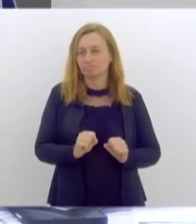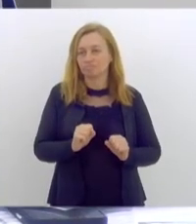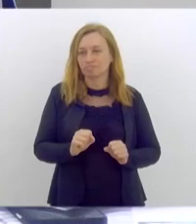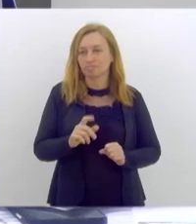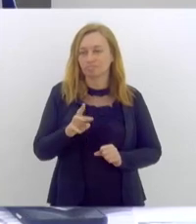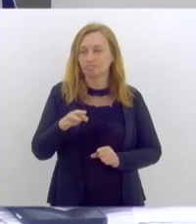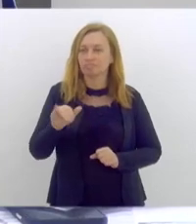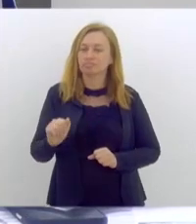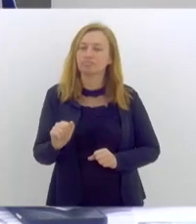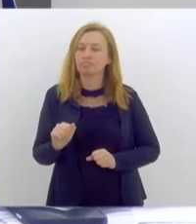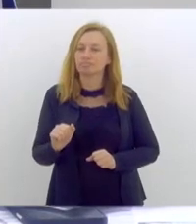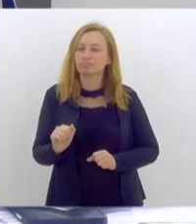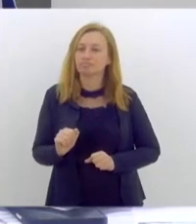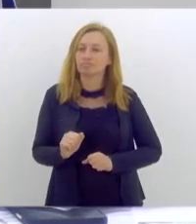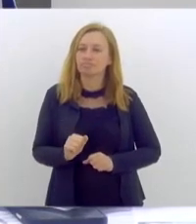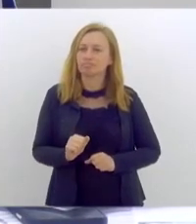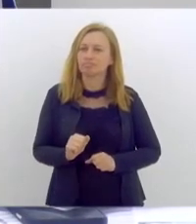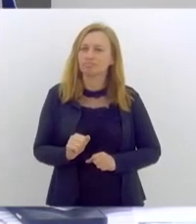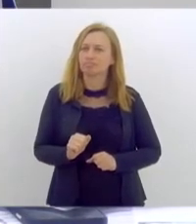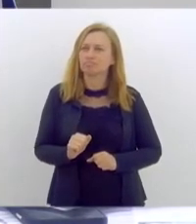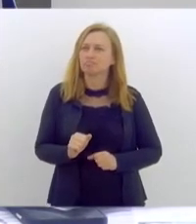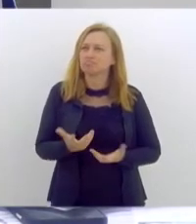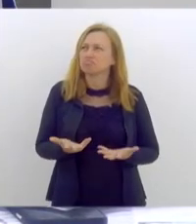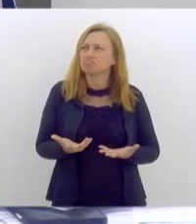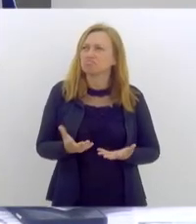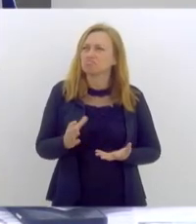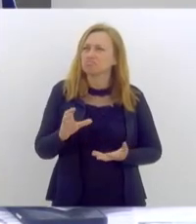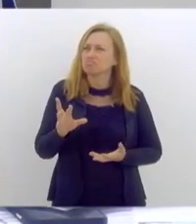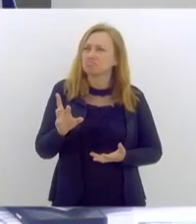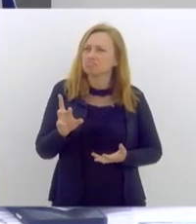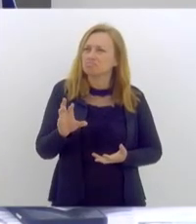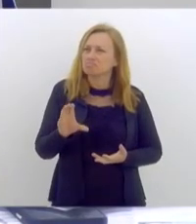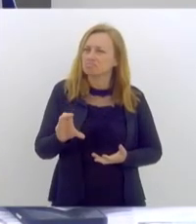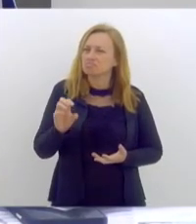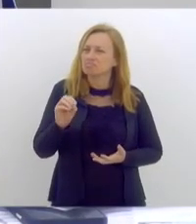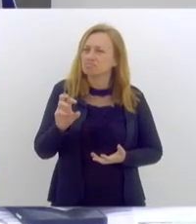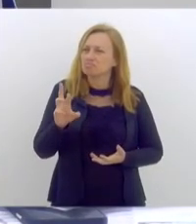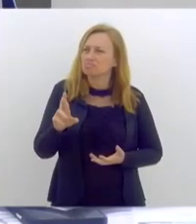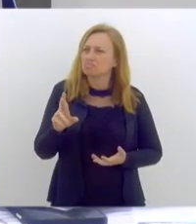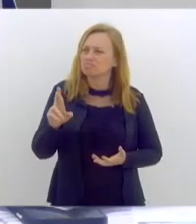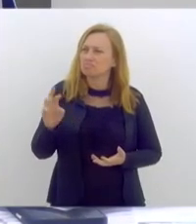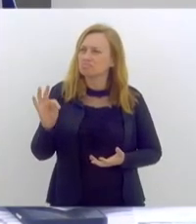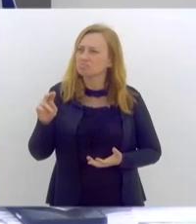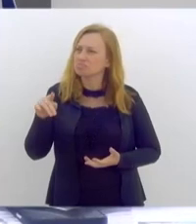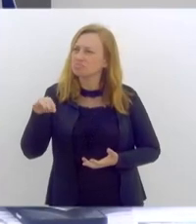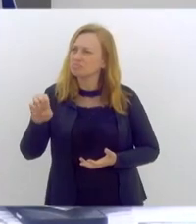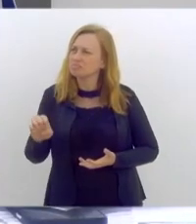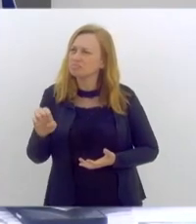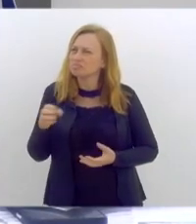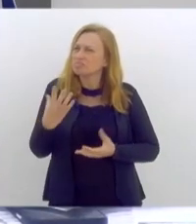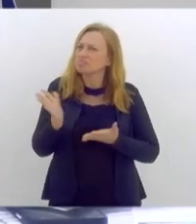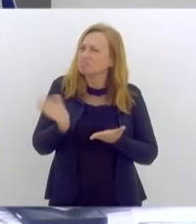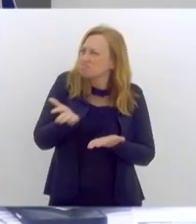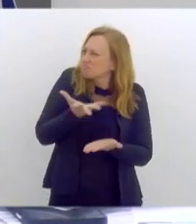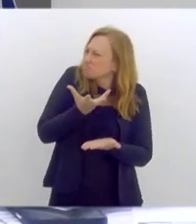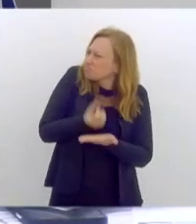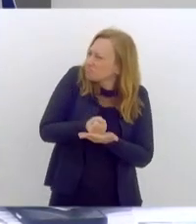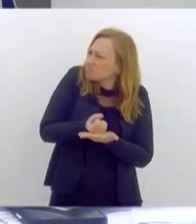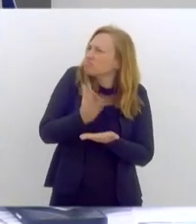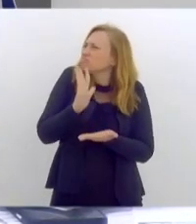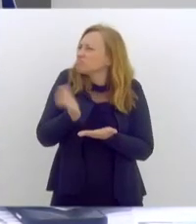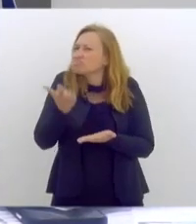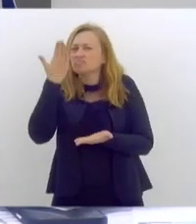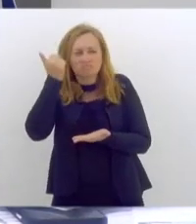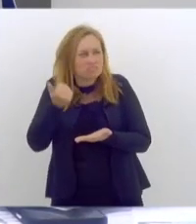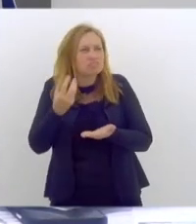correspondente como é que essa questão dos correspondentes eles já estão credenciados a gente sabe